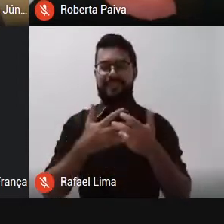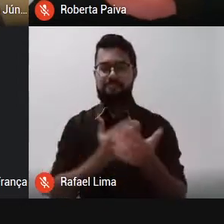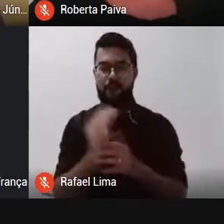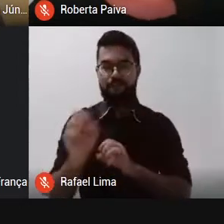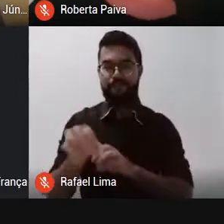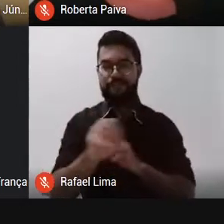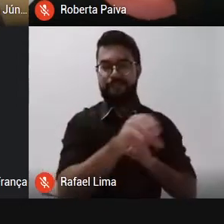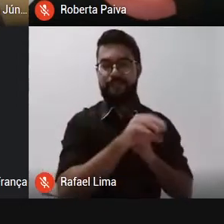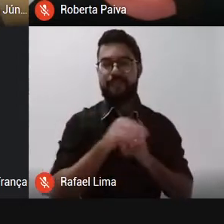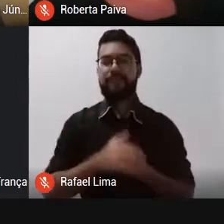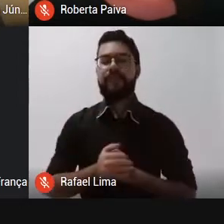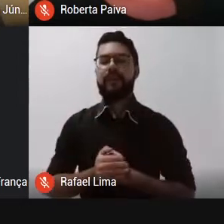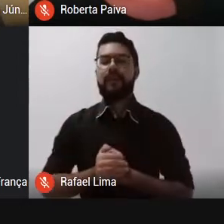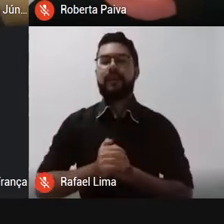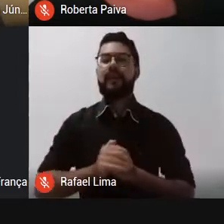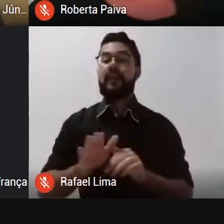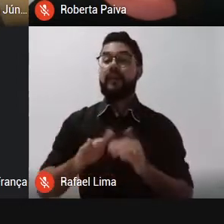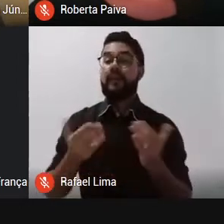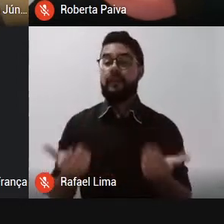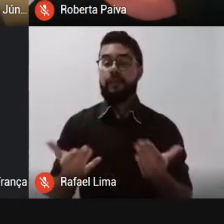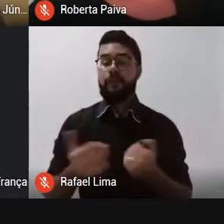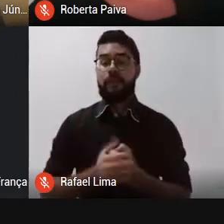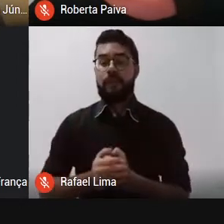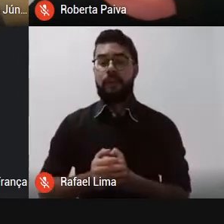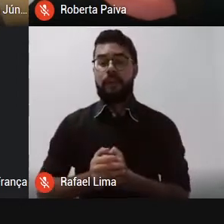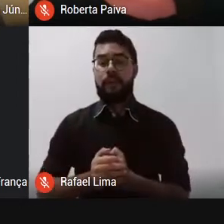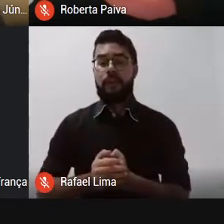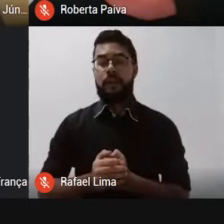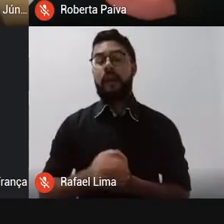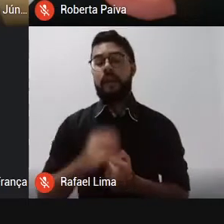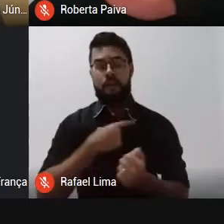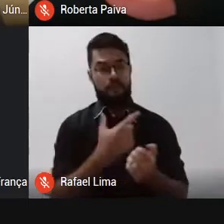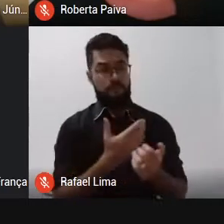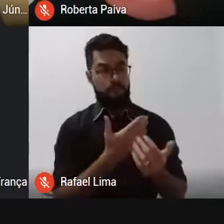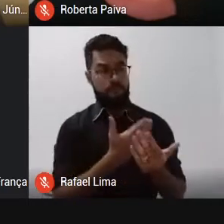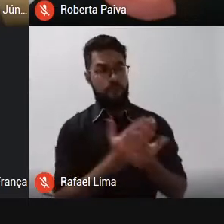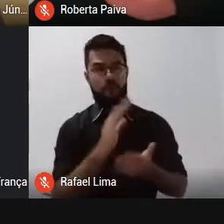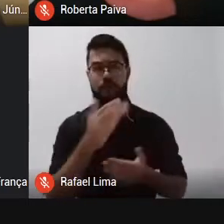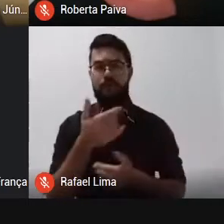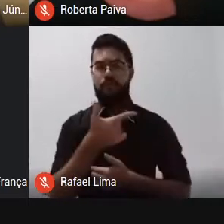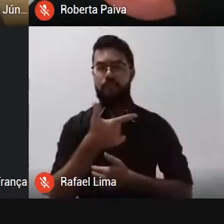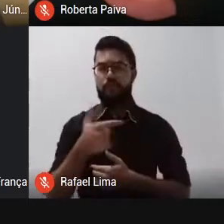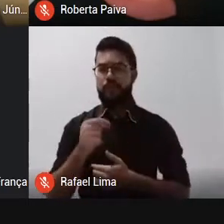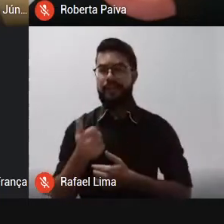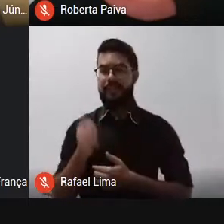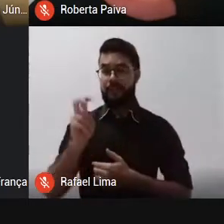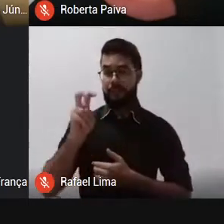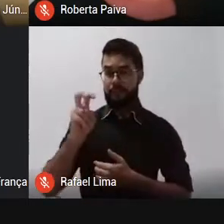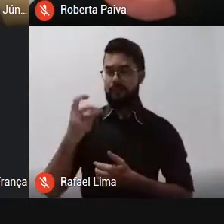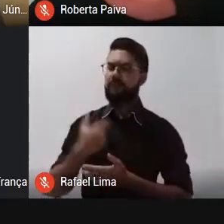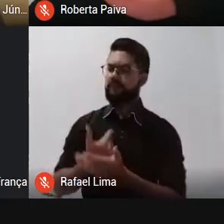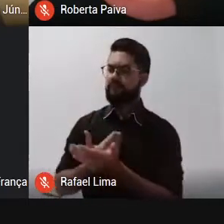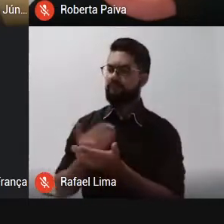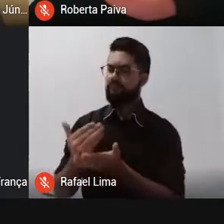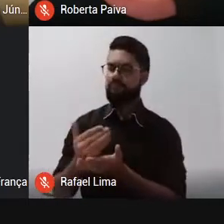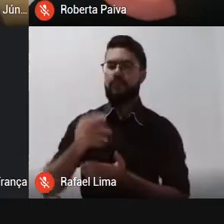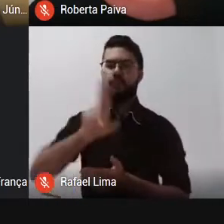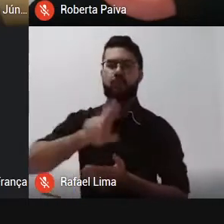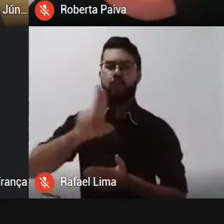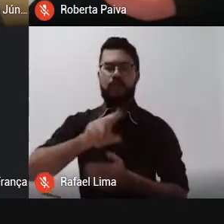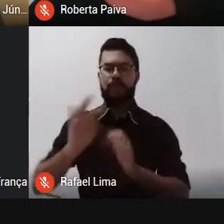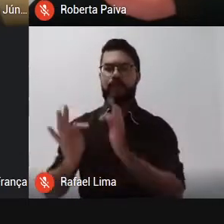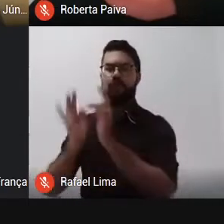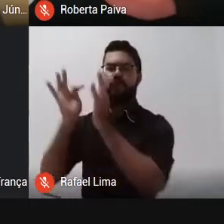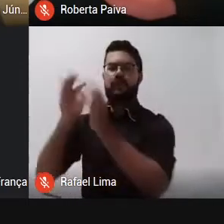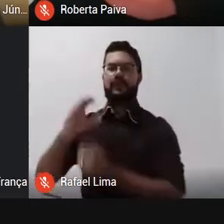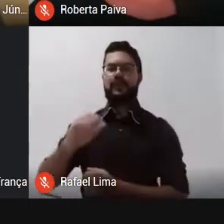escritório, e aí, no começo de 2015, a gente permaneceu com a tecnologia CAD e o desenho com instrumentos